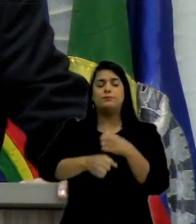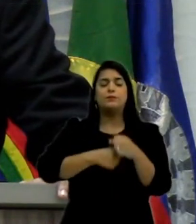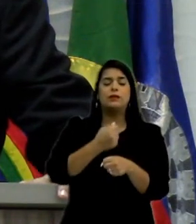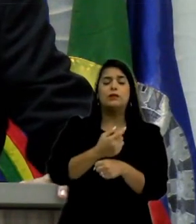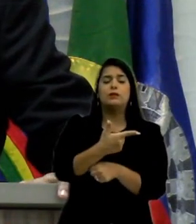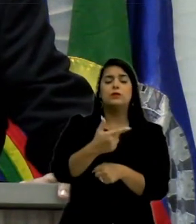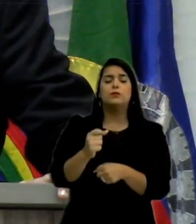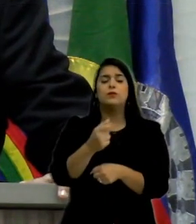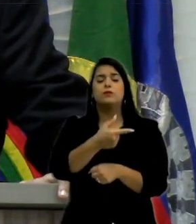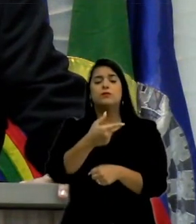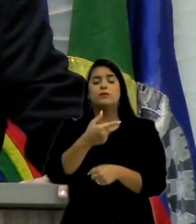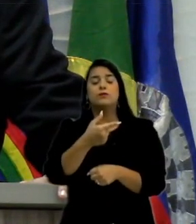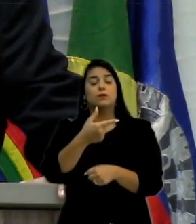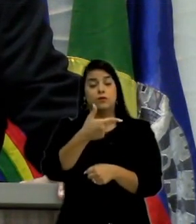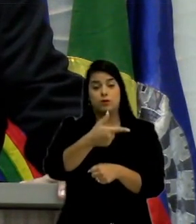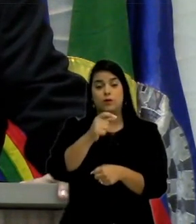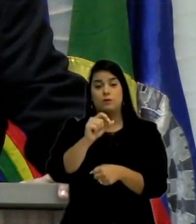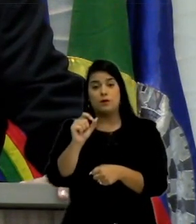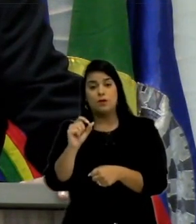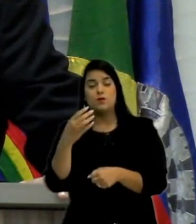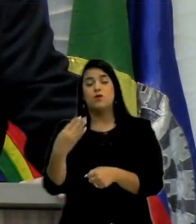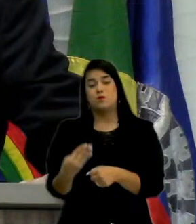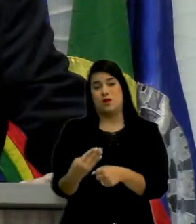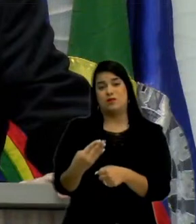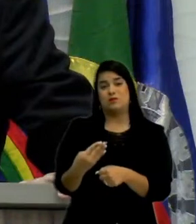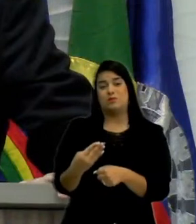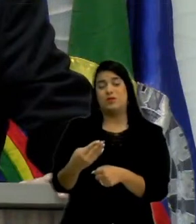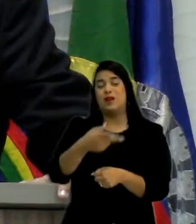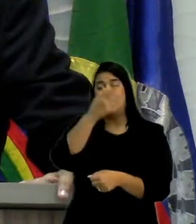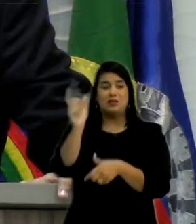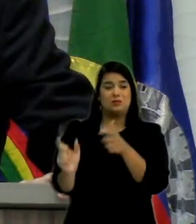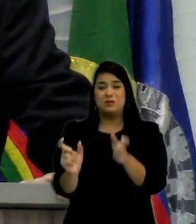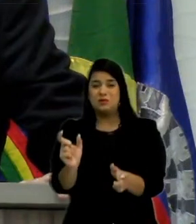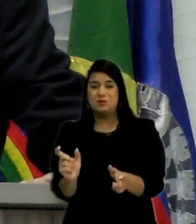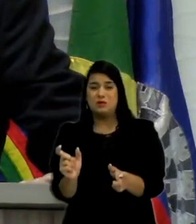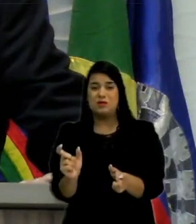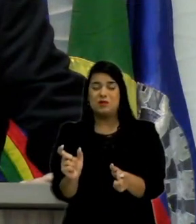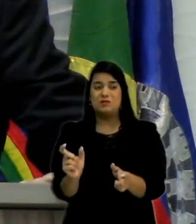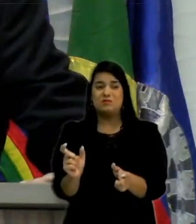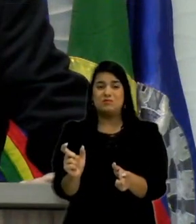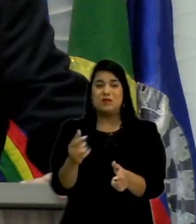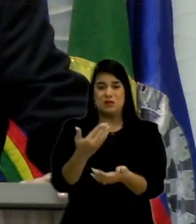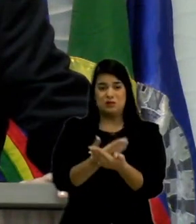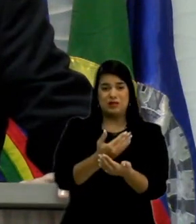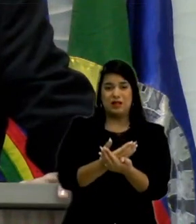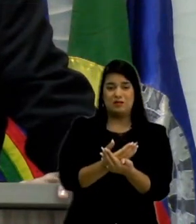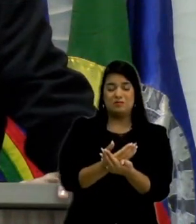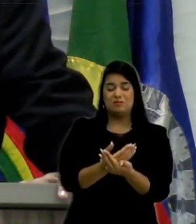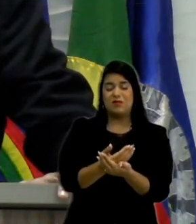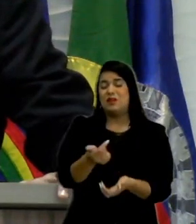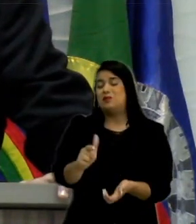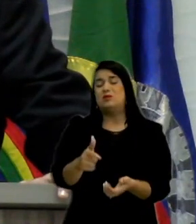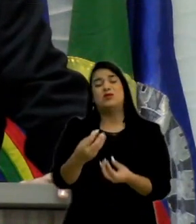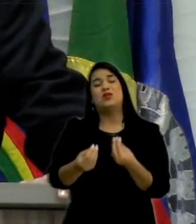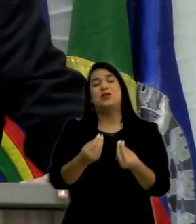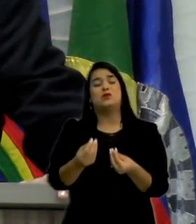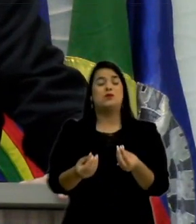Os estudantes não tinham condições de pagar para ir para Garanhuns. Zé